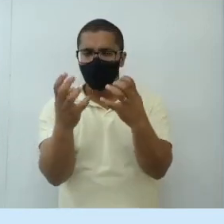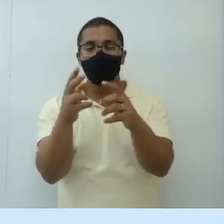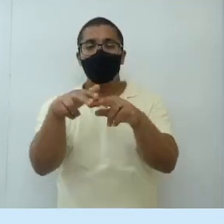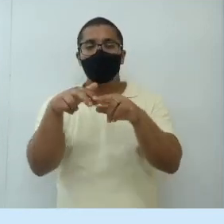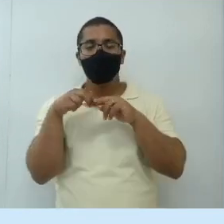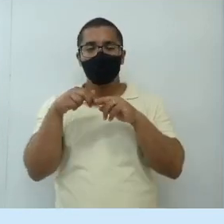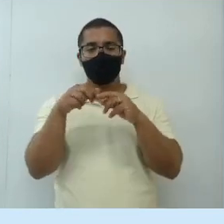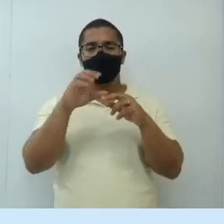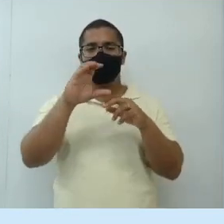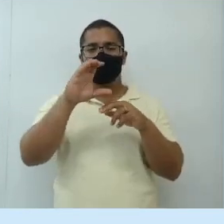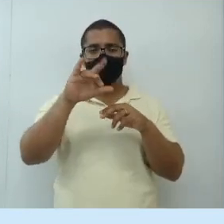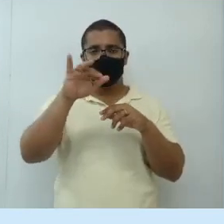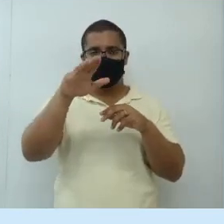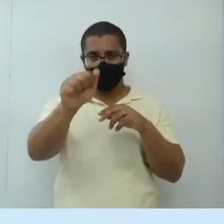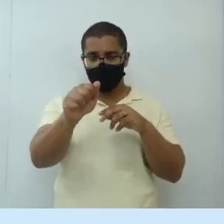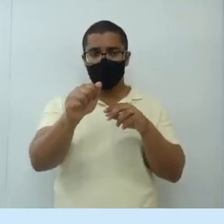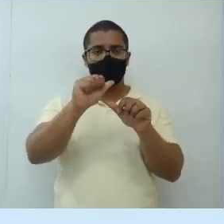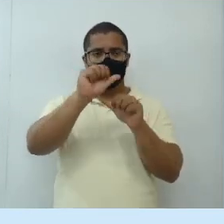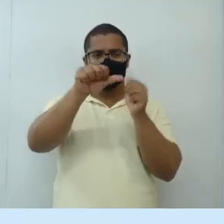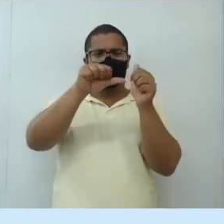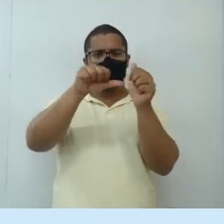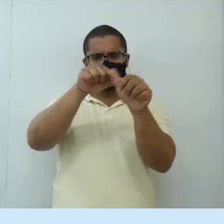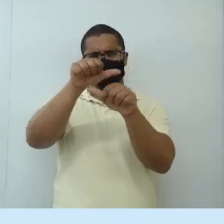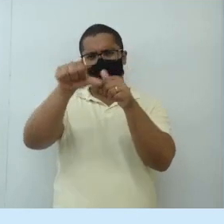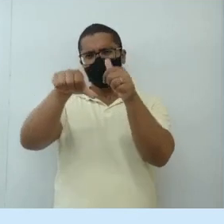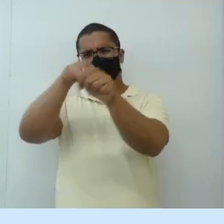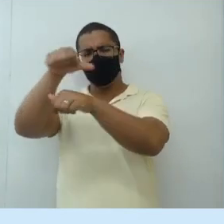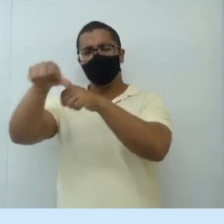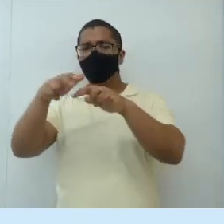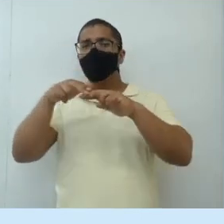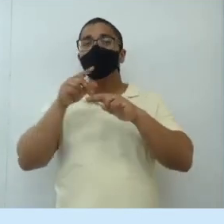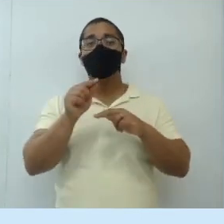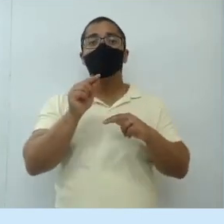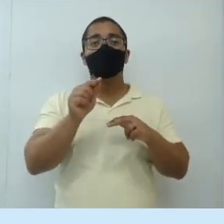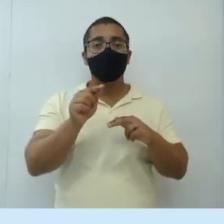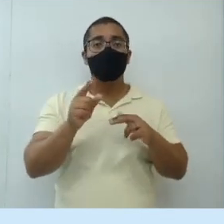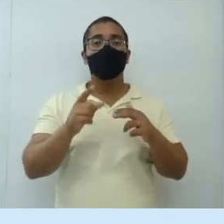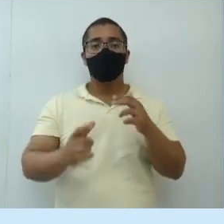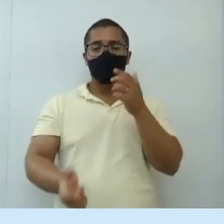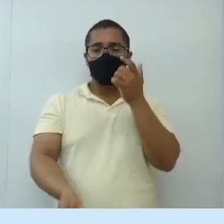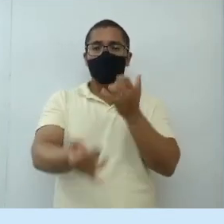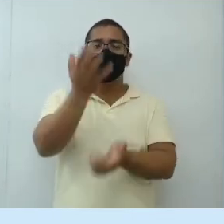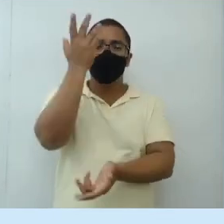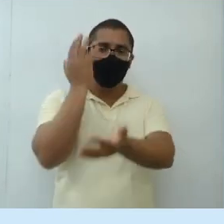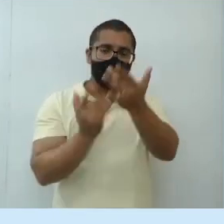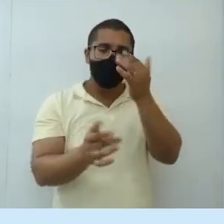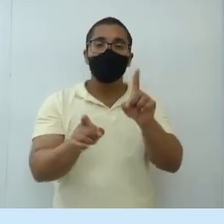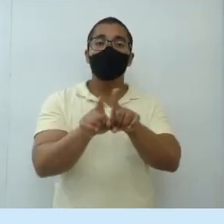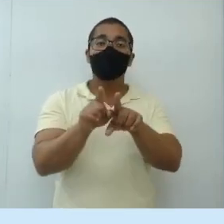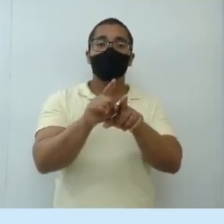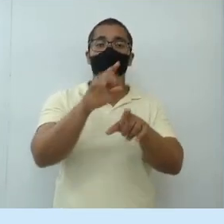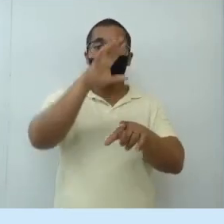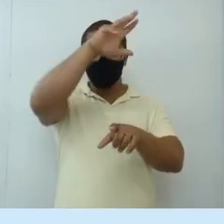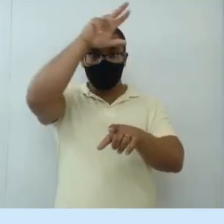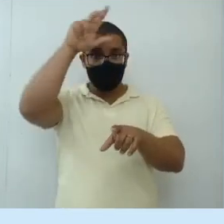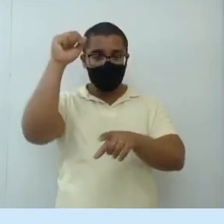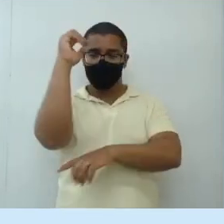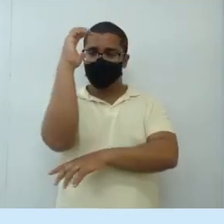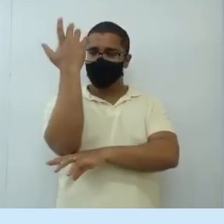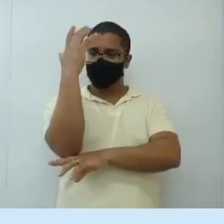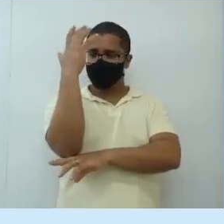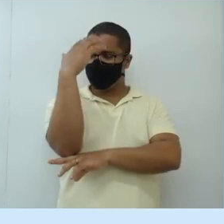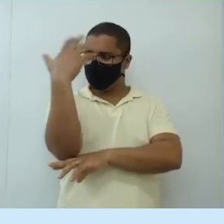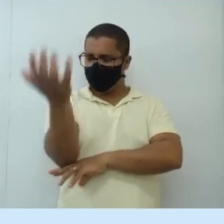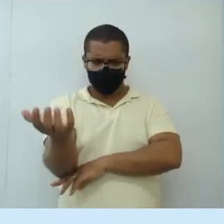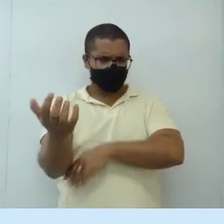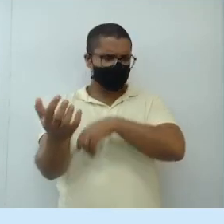das mudanças climáticas principalmente a queimada e desmatamento da Amazônia que influencia a e